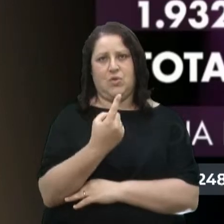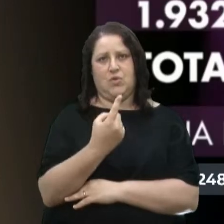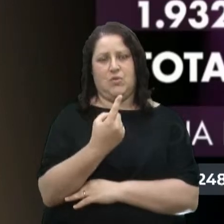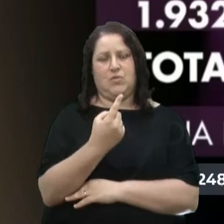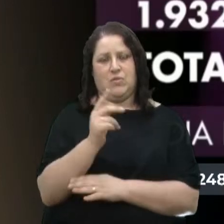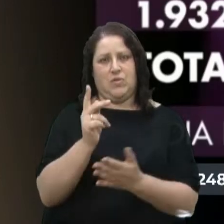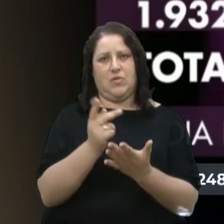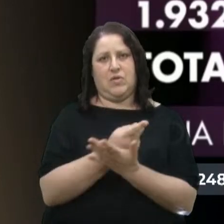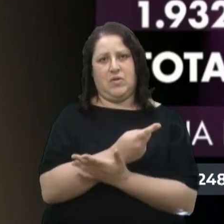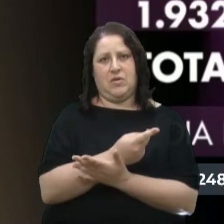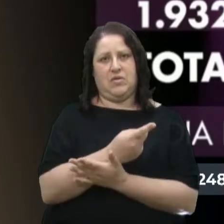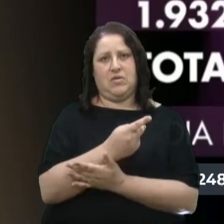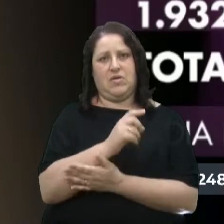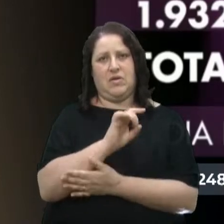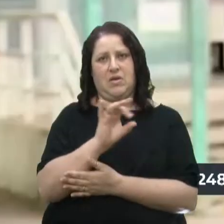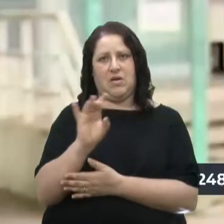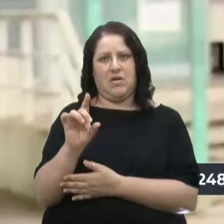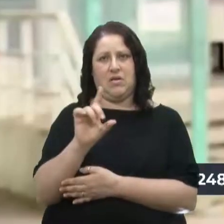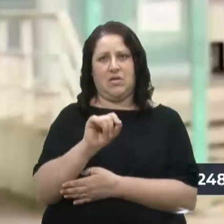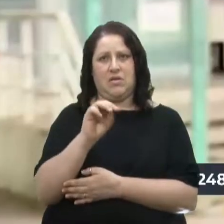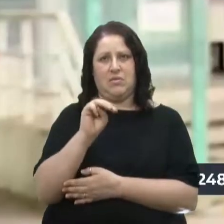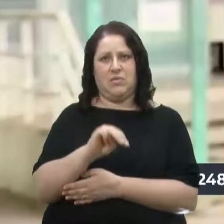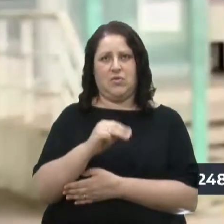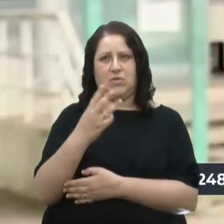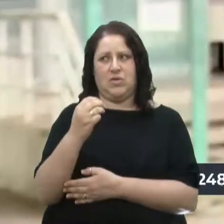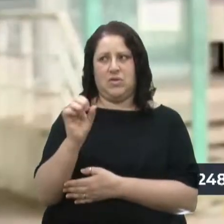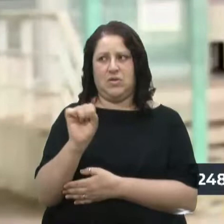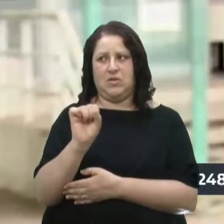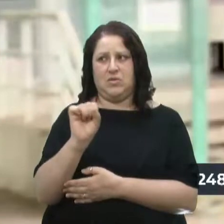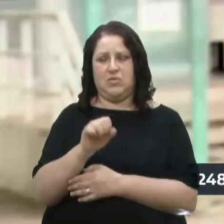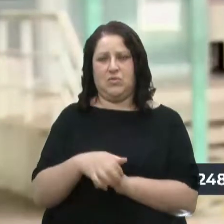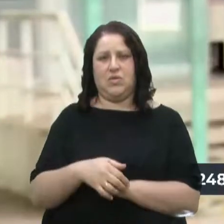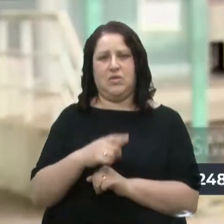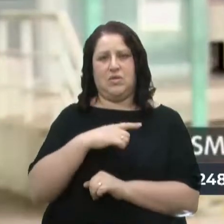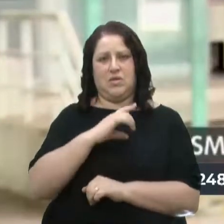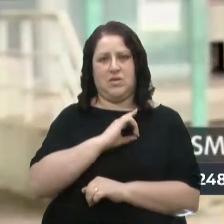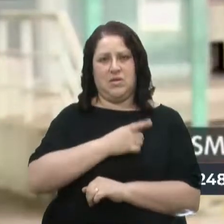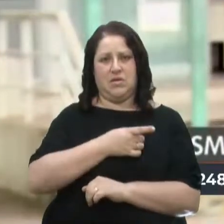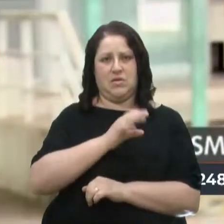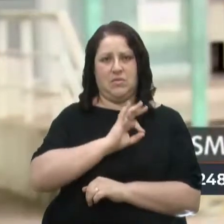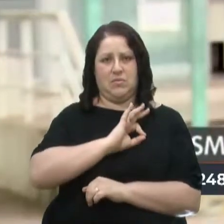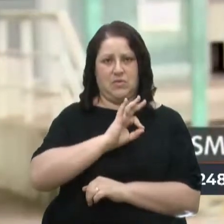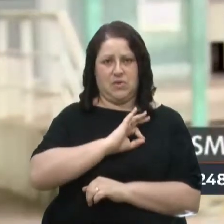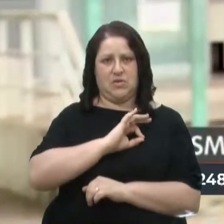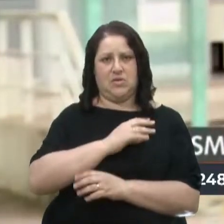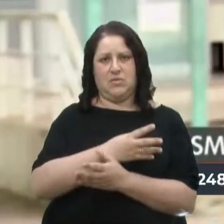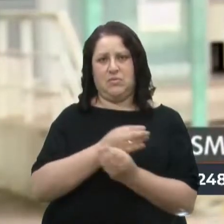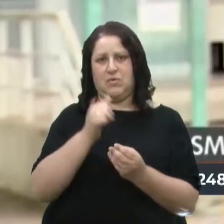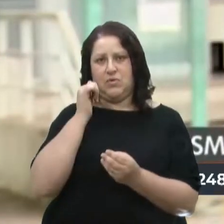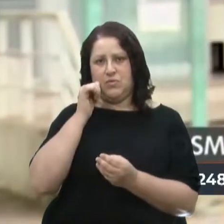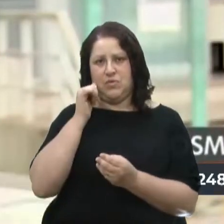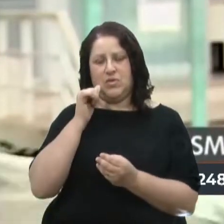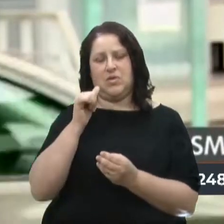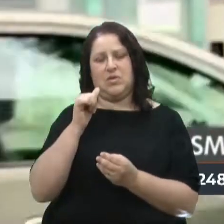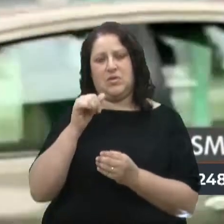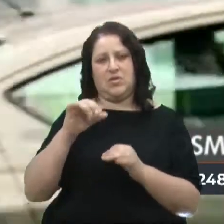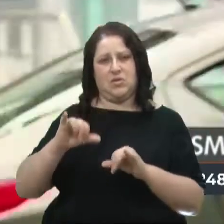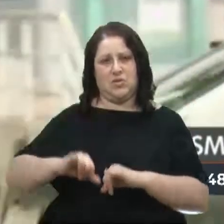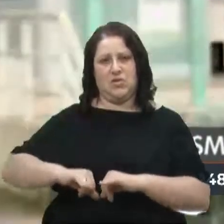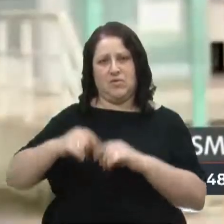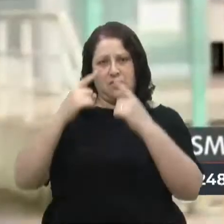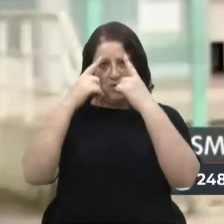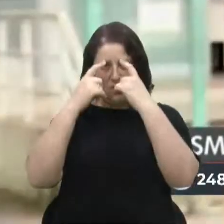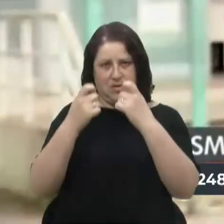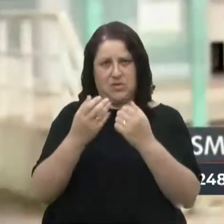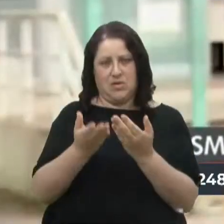10 minutos e 30 segundos. Além das delegacias de polícia, muitas mulheres vítimas de violência são atendidas em unidades